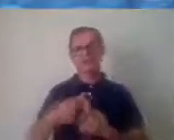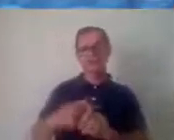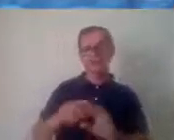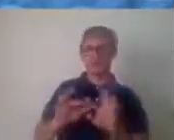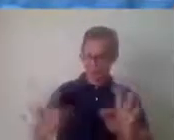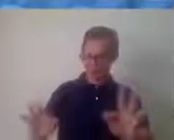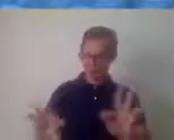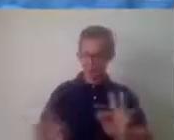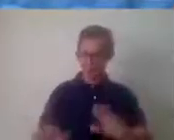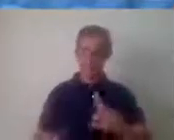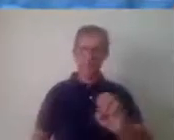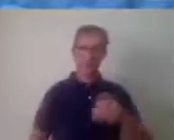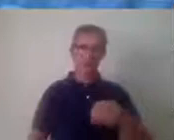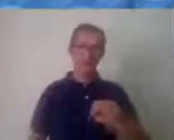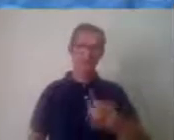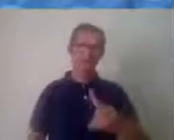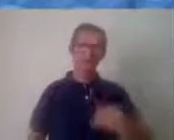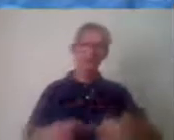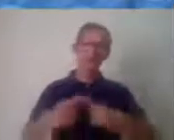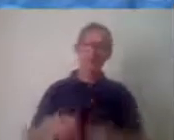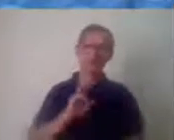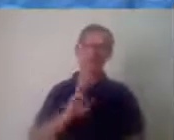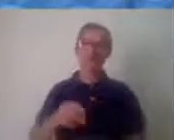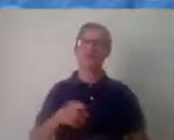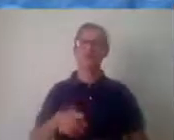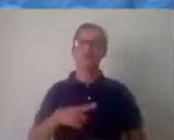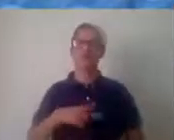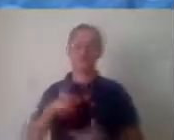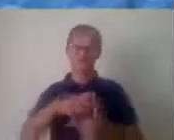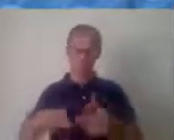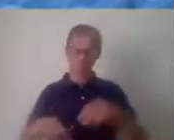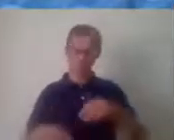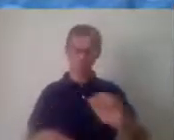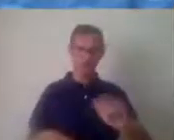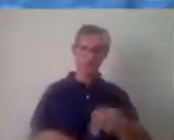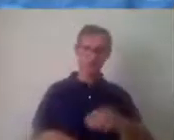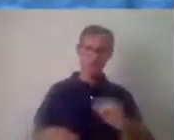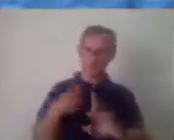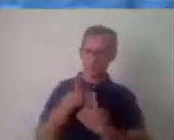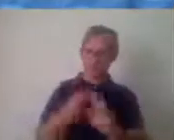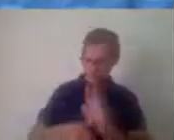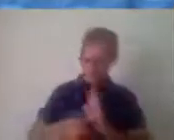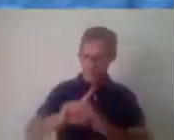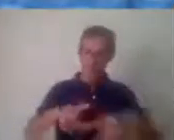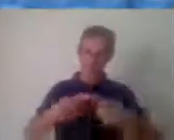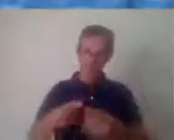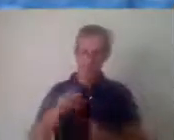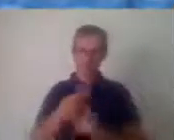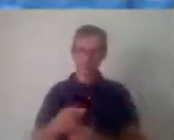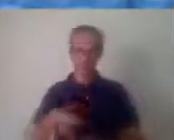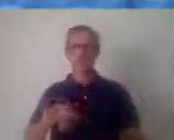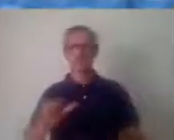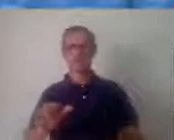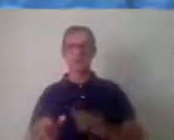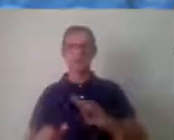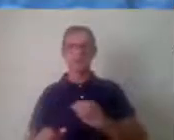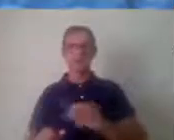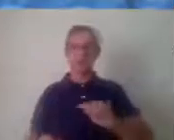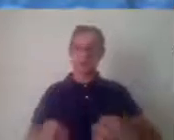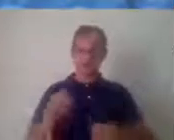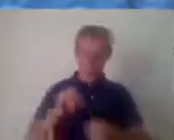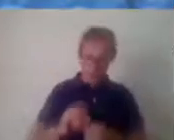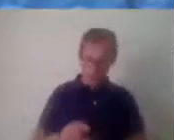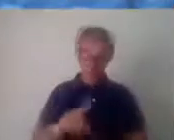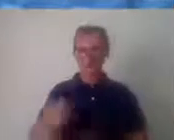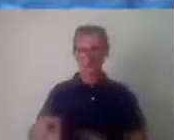função densidade. O resultado você divide pela massa que você já encontrou anteriormente. Para encontrar o y barra, você faz a